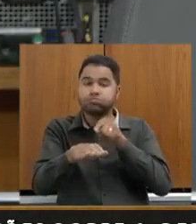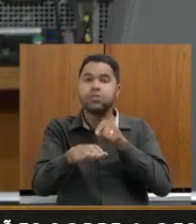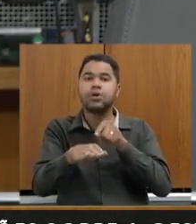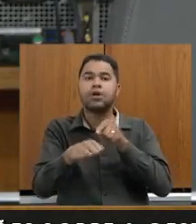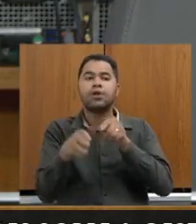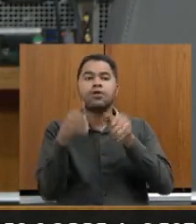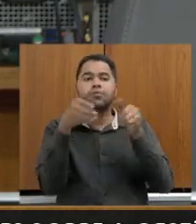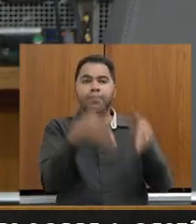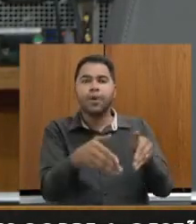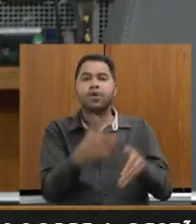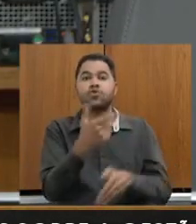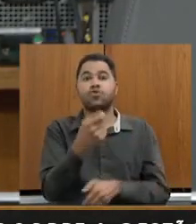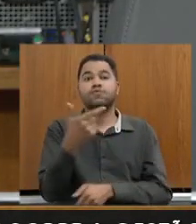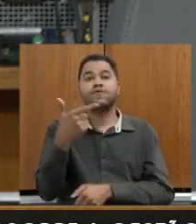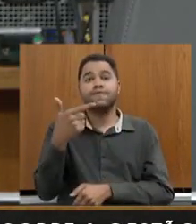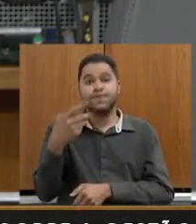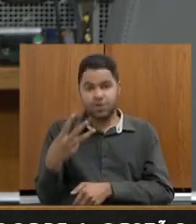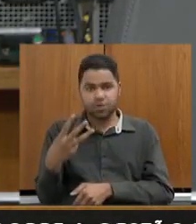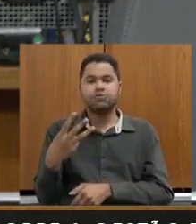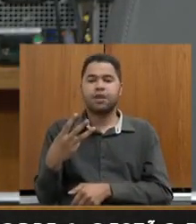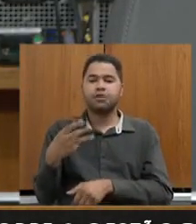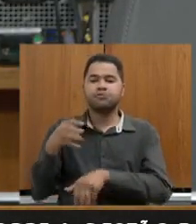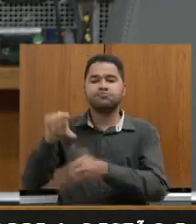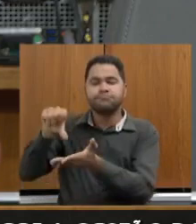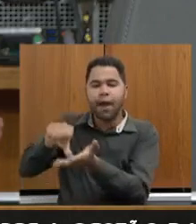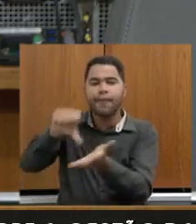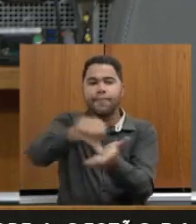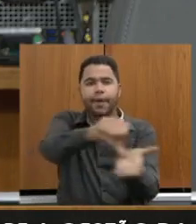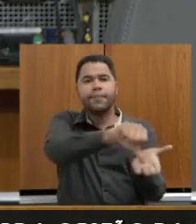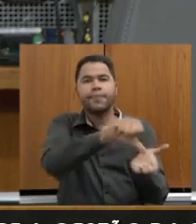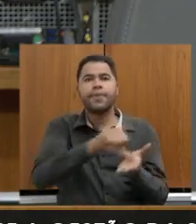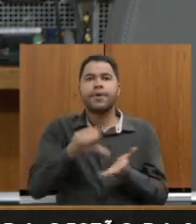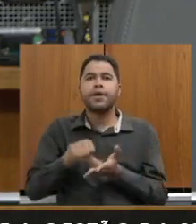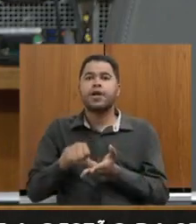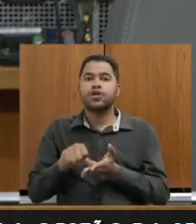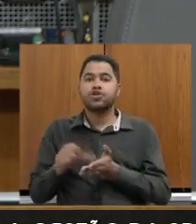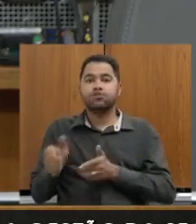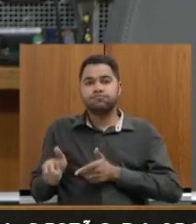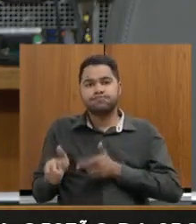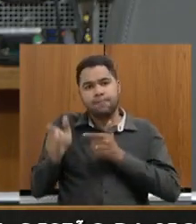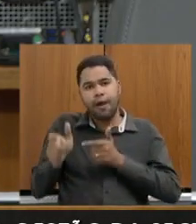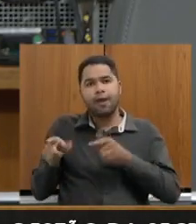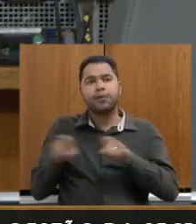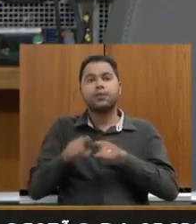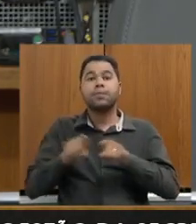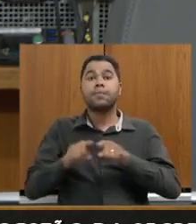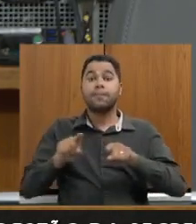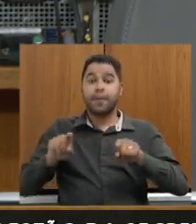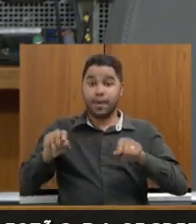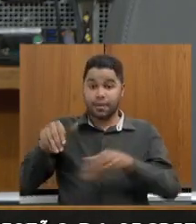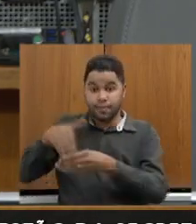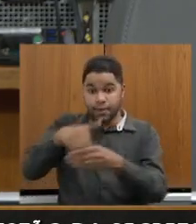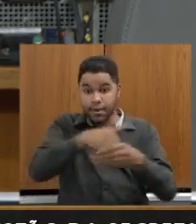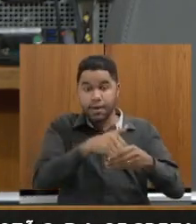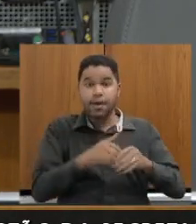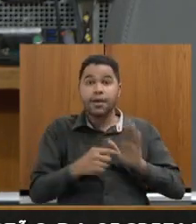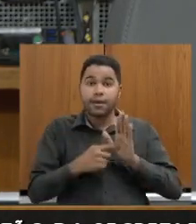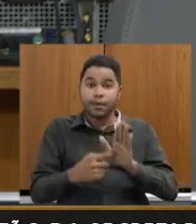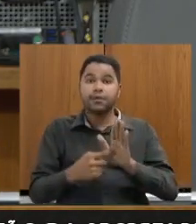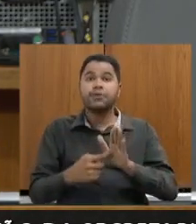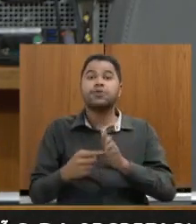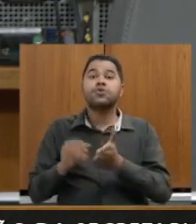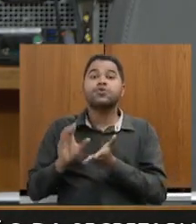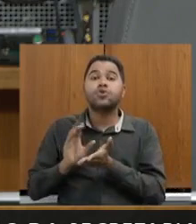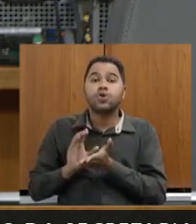chegaram em 2023 e serão alocados para essa unidade de armamentos e após as eleições estaremos fazendo a indicação de